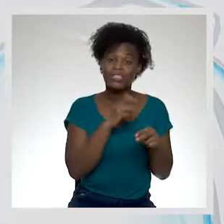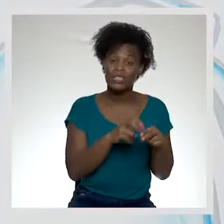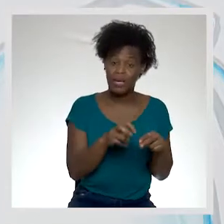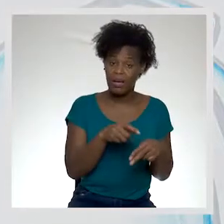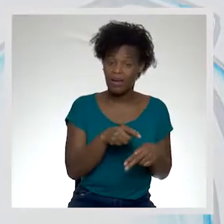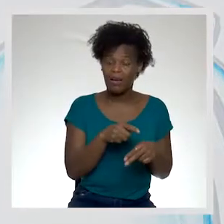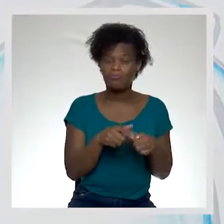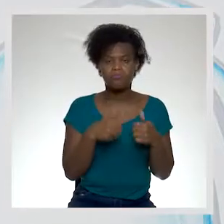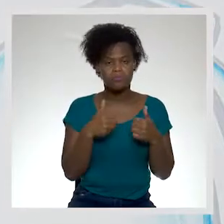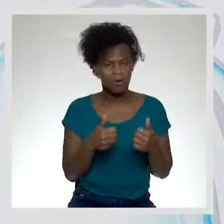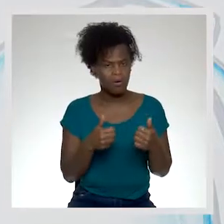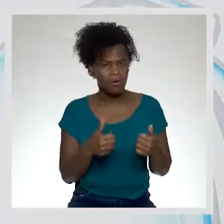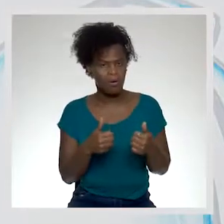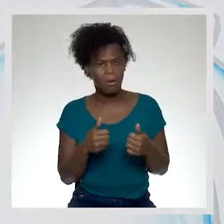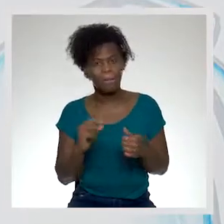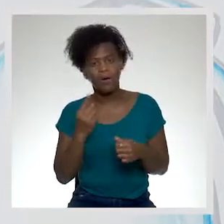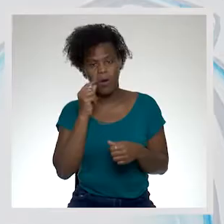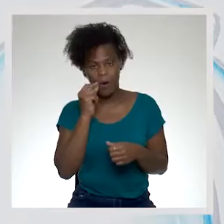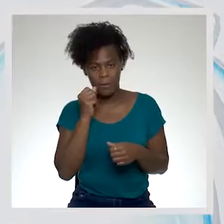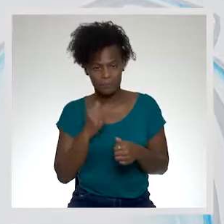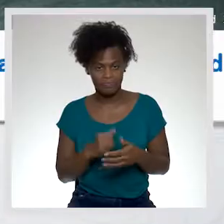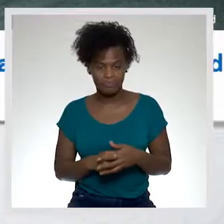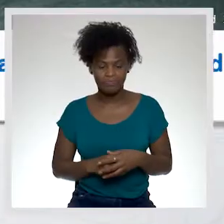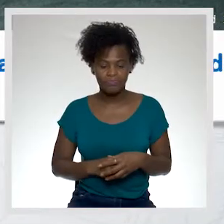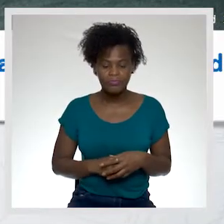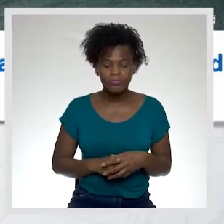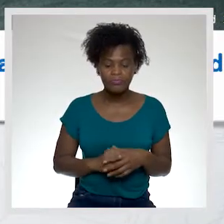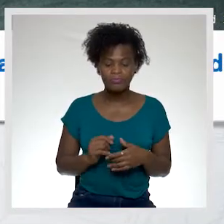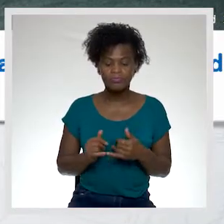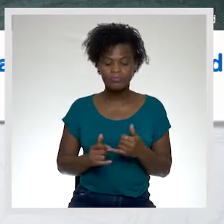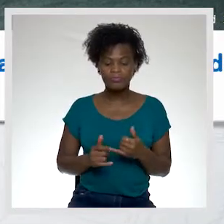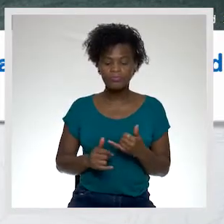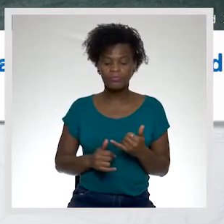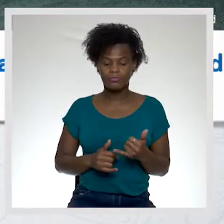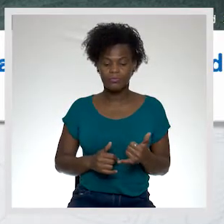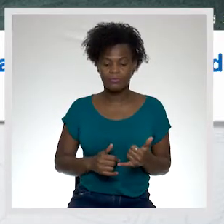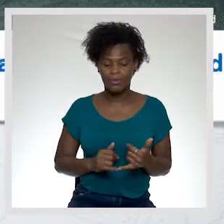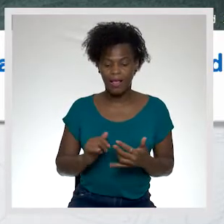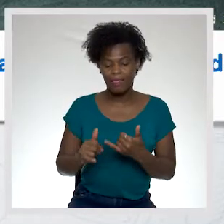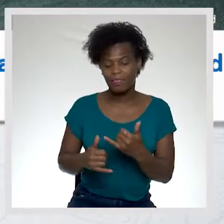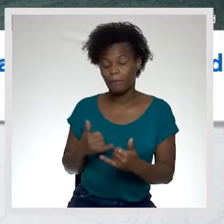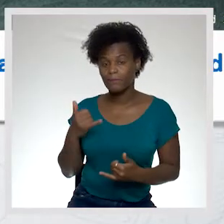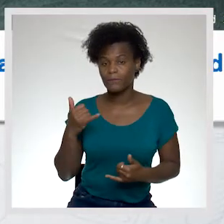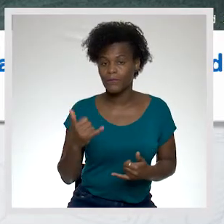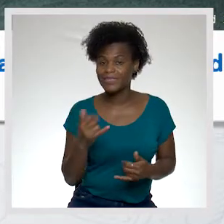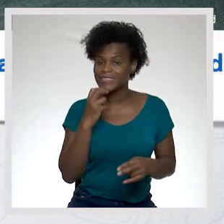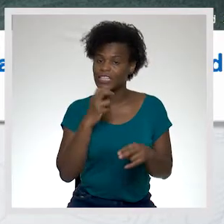potencialmente benéfica para o homem. Energia